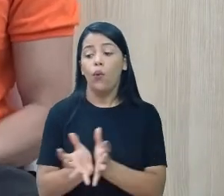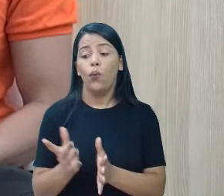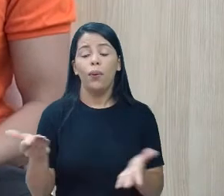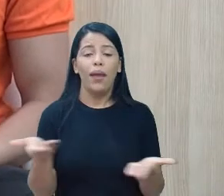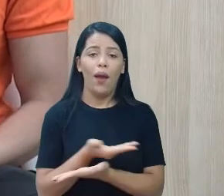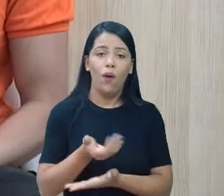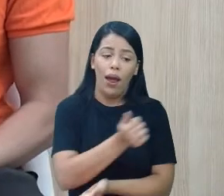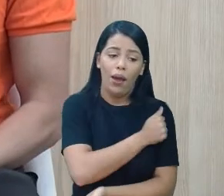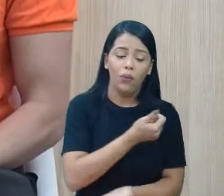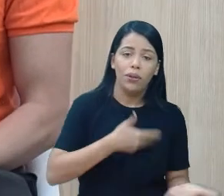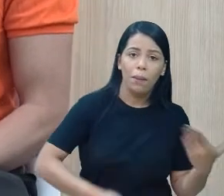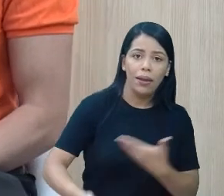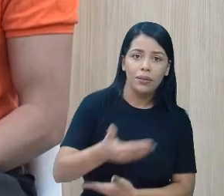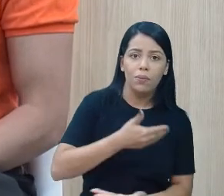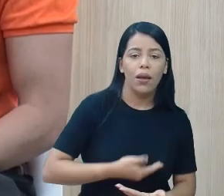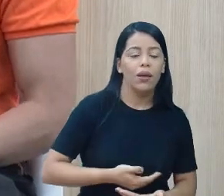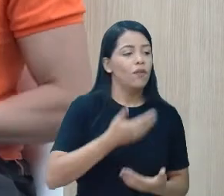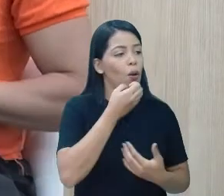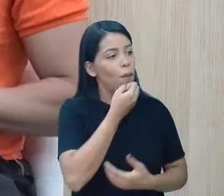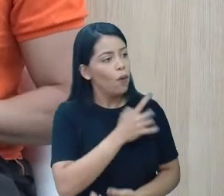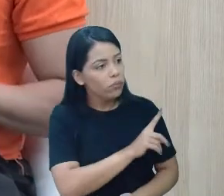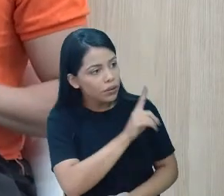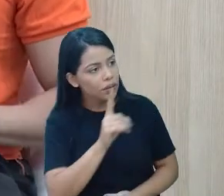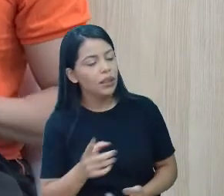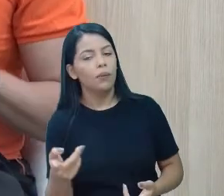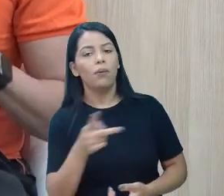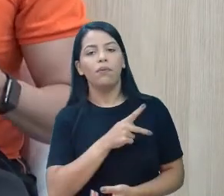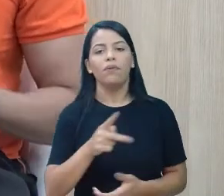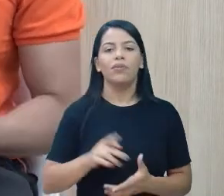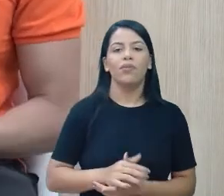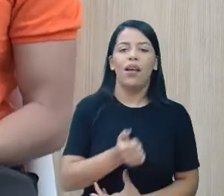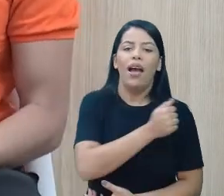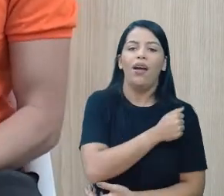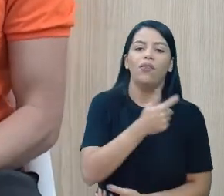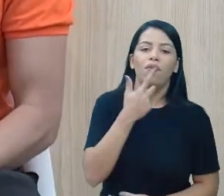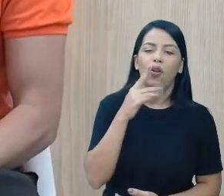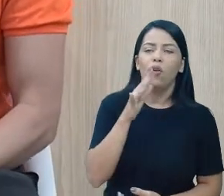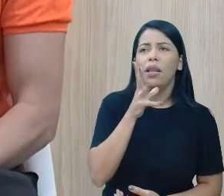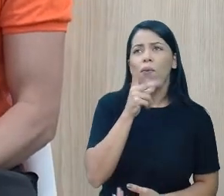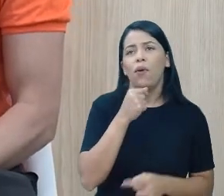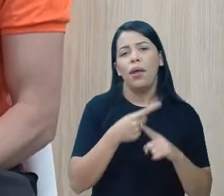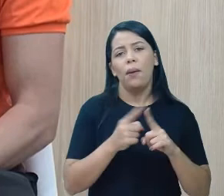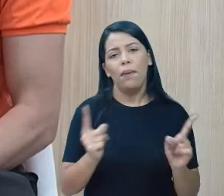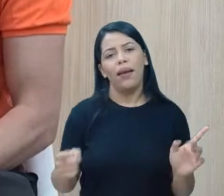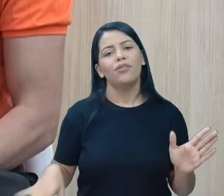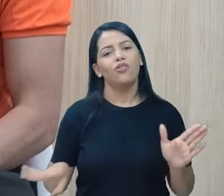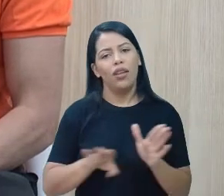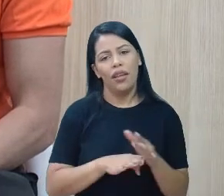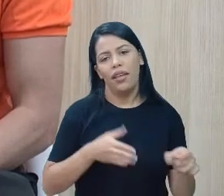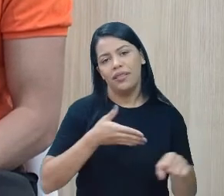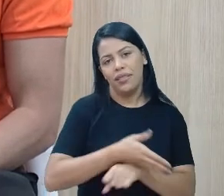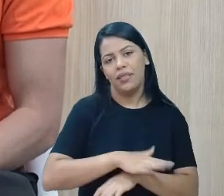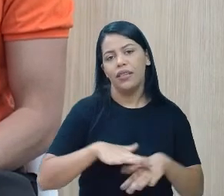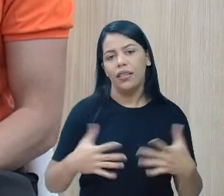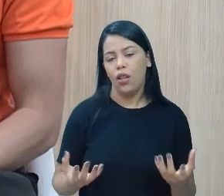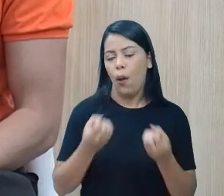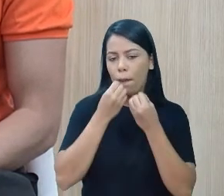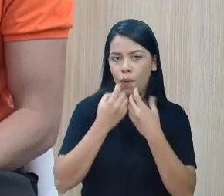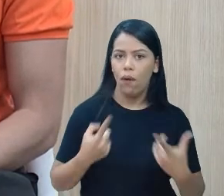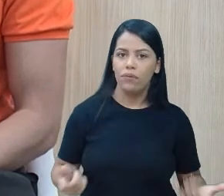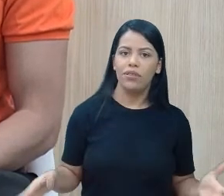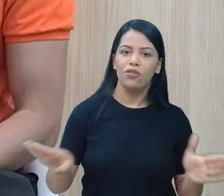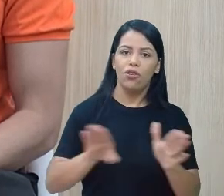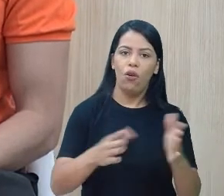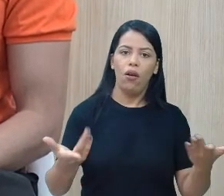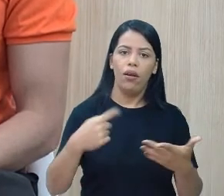chegou agora há pouco, tá? Disse demorei, mas cheguei. Que bom que você chegou, Maria. A gente fica muito feliz com a